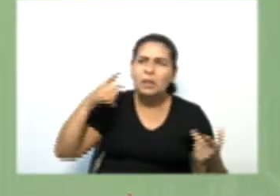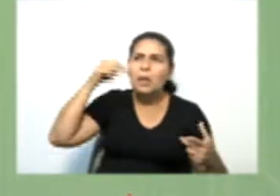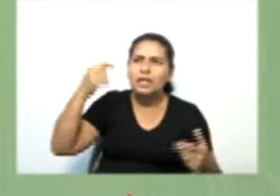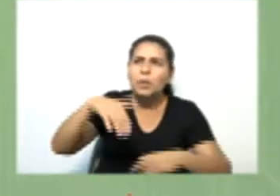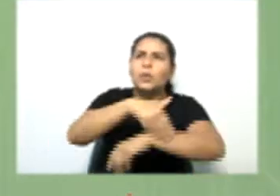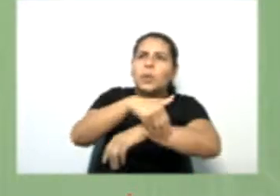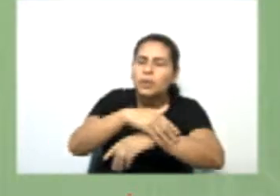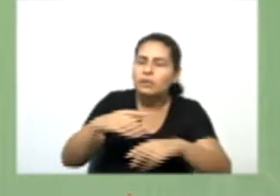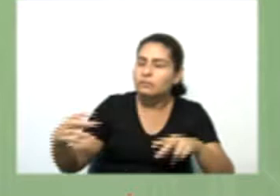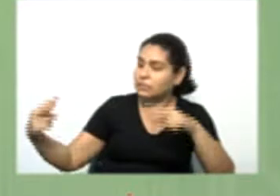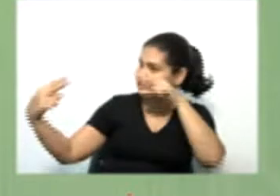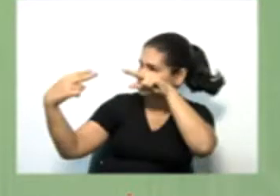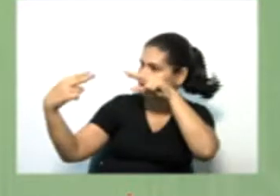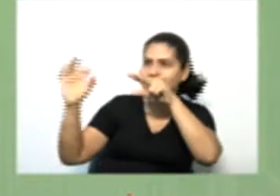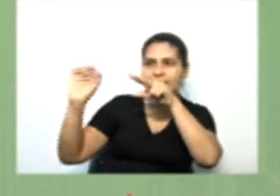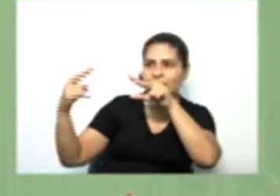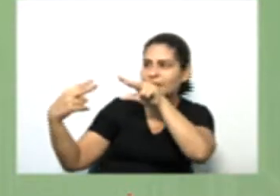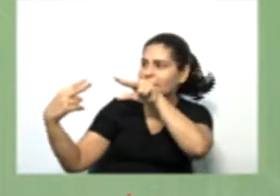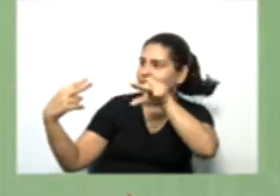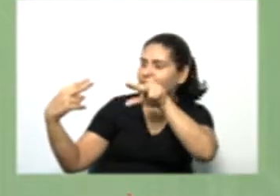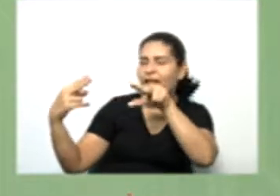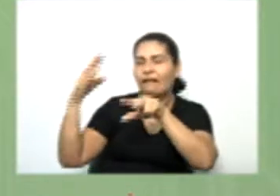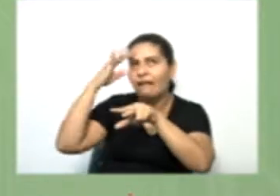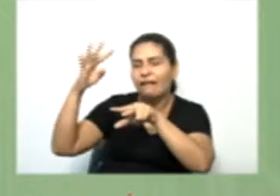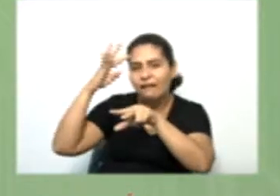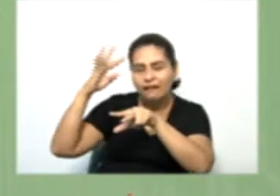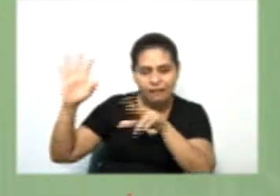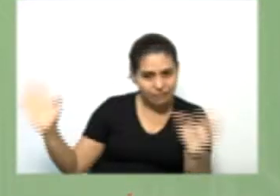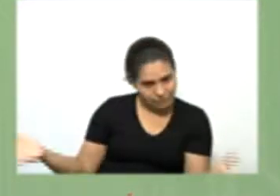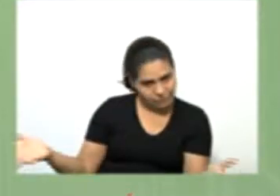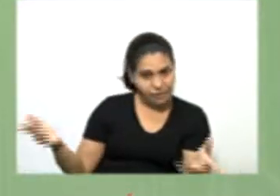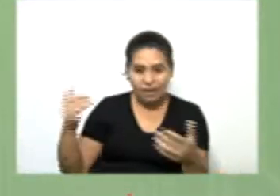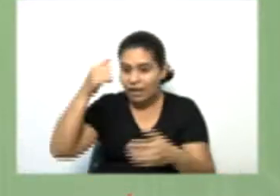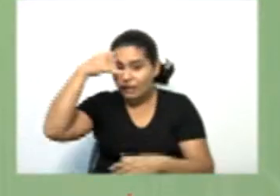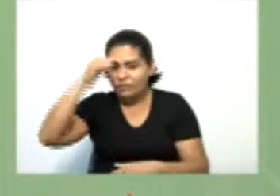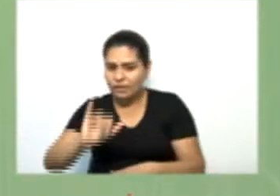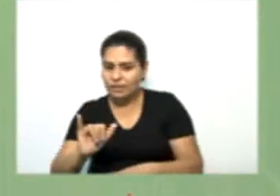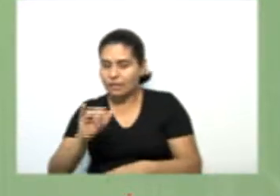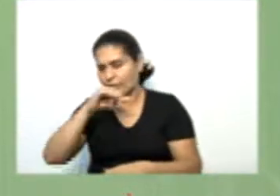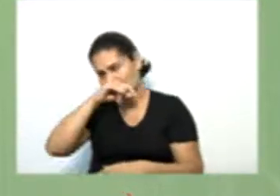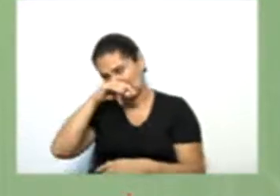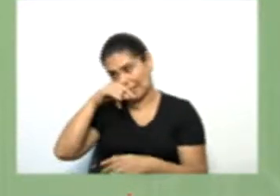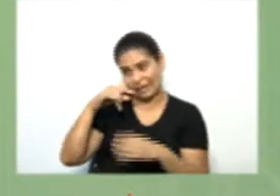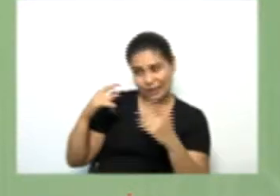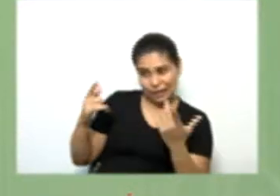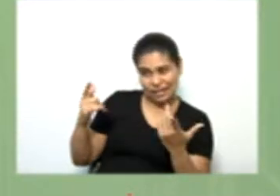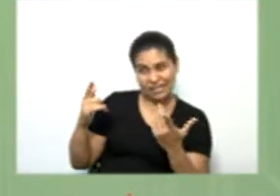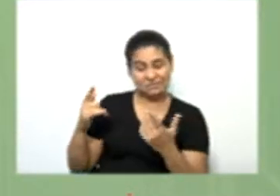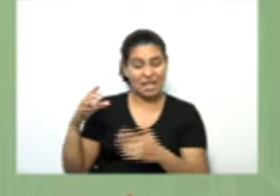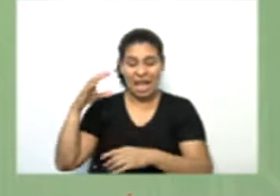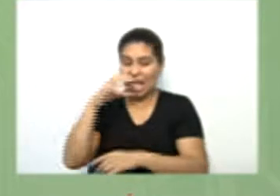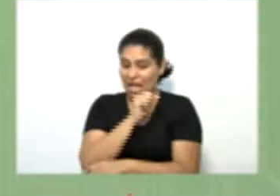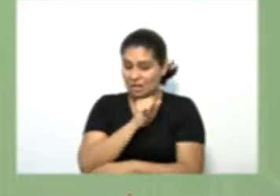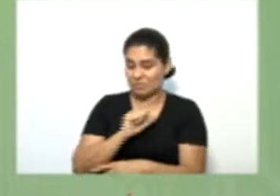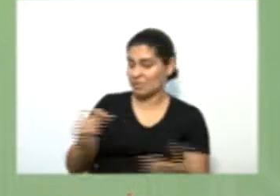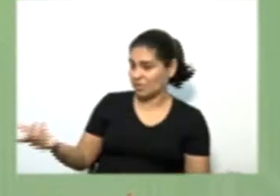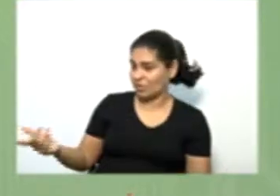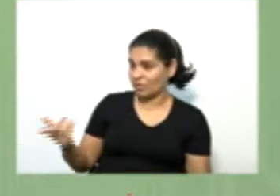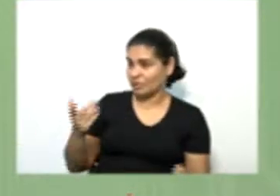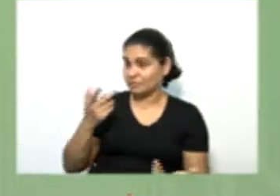Não, você tem que estar concentrado no que a outra pessoa está dizendo. Evitar julgamentos apressados